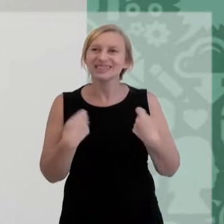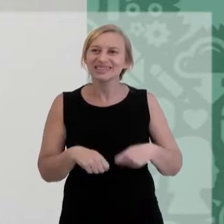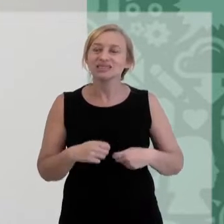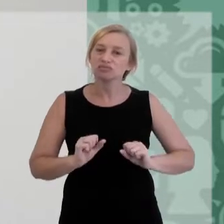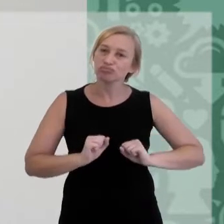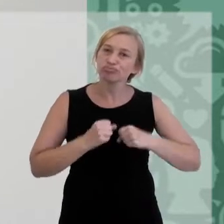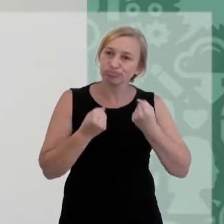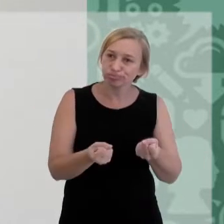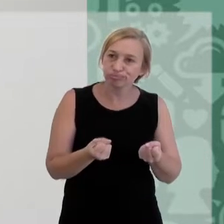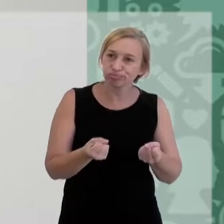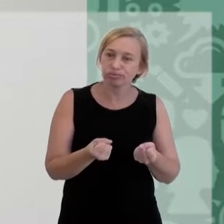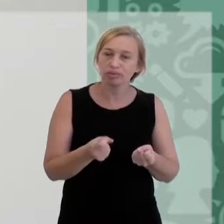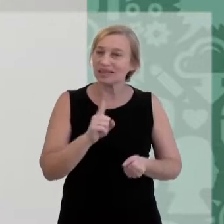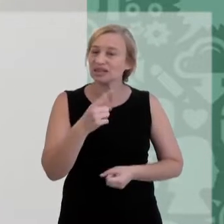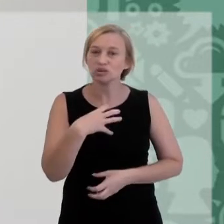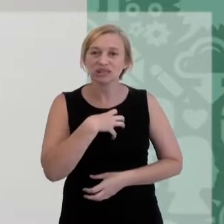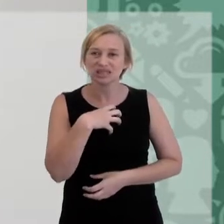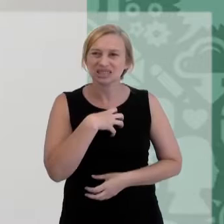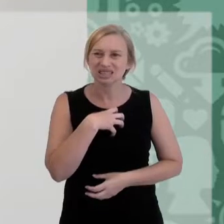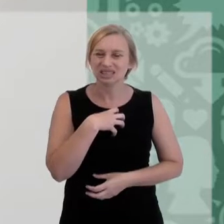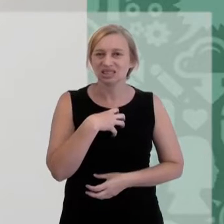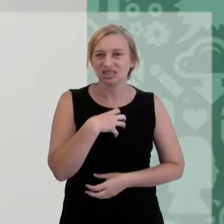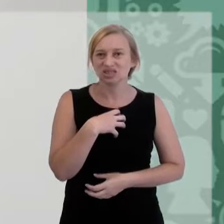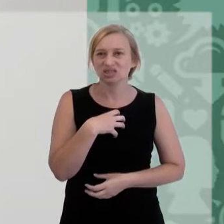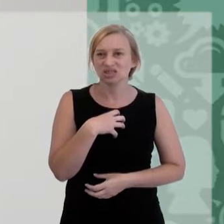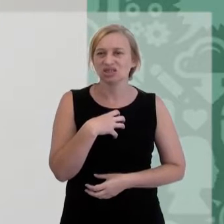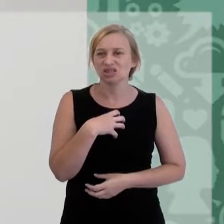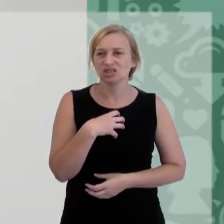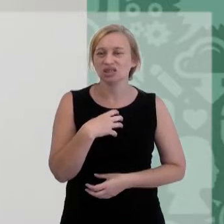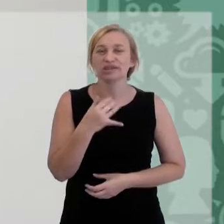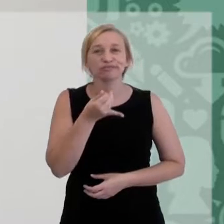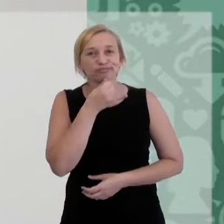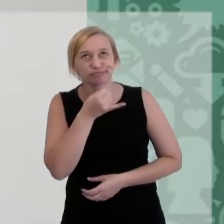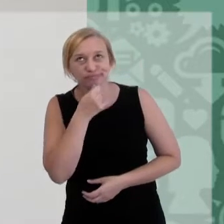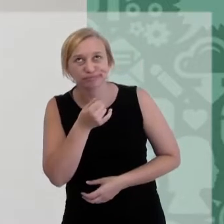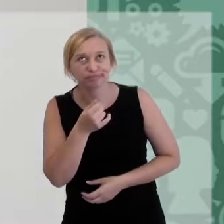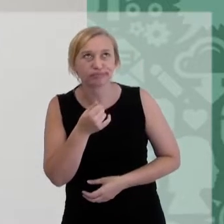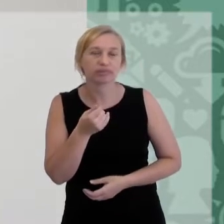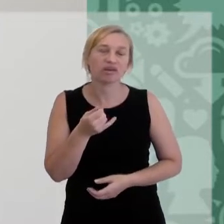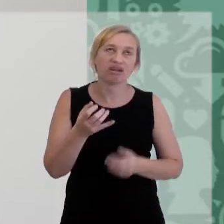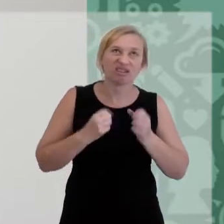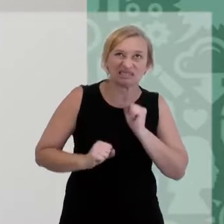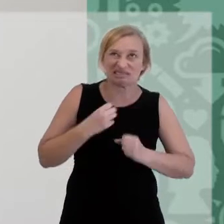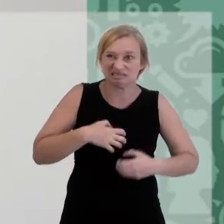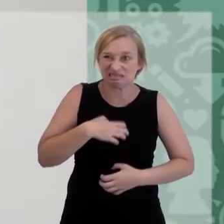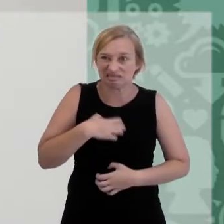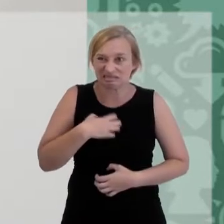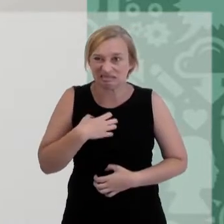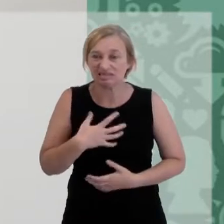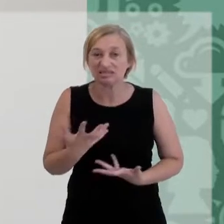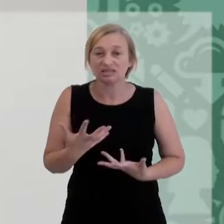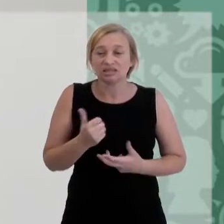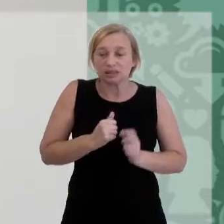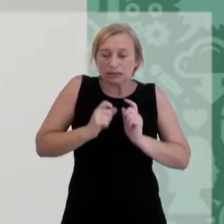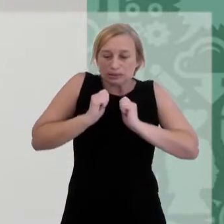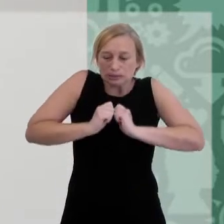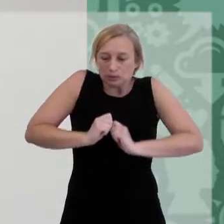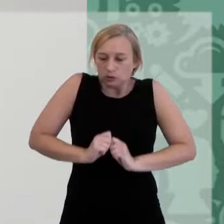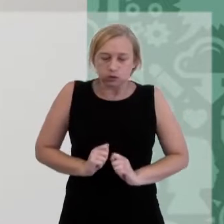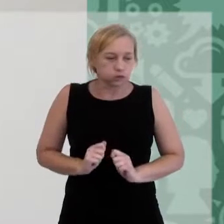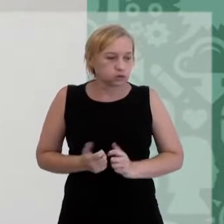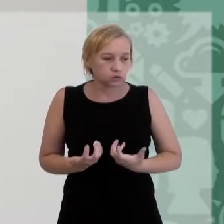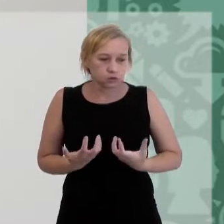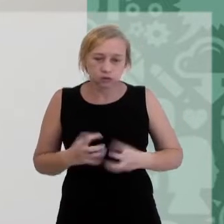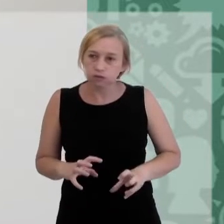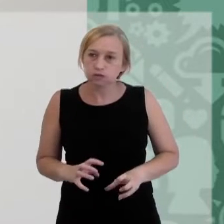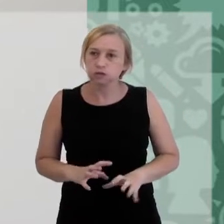precisa fazer muito esforço para não sentir o que a gente está sentindo, para não sentir uma tristeza, para não sentir uma raiva, para não sentir uma angústia. E